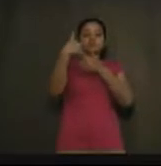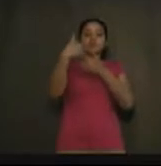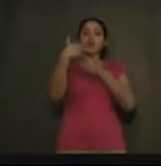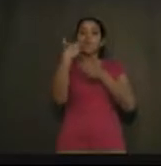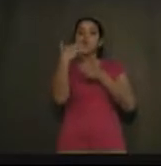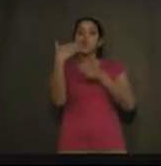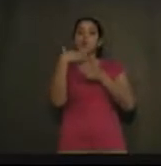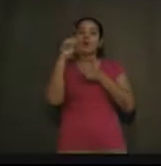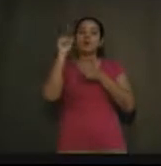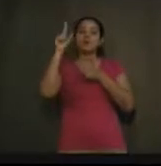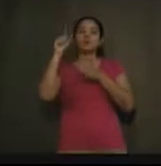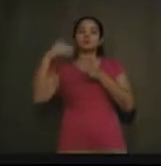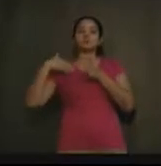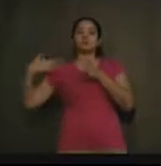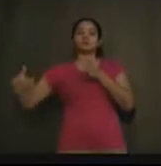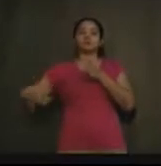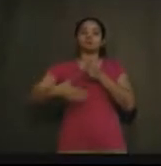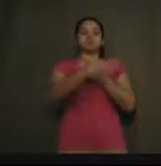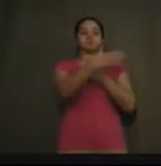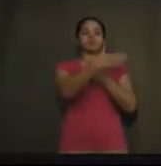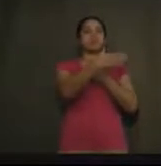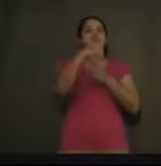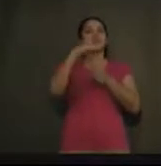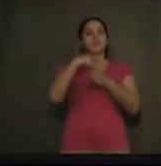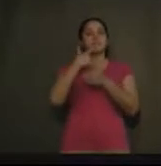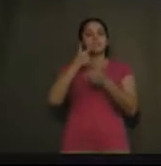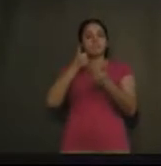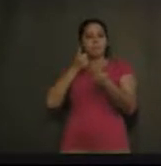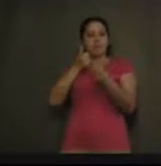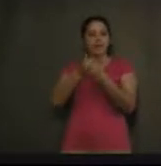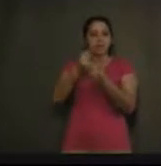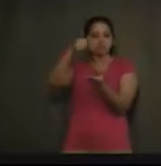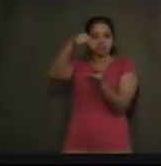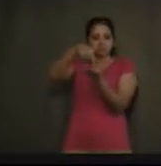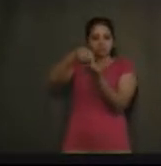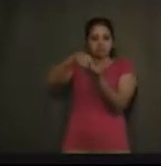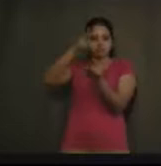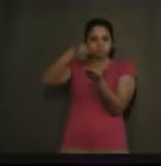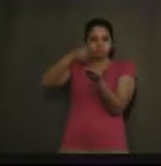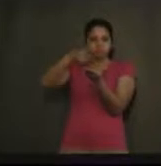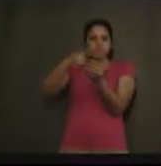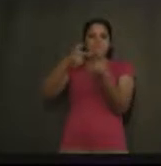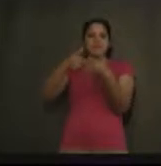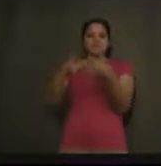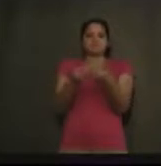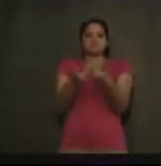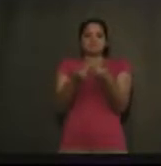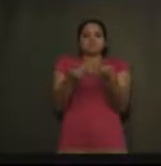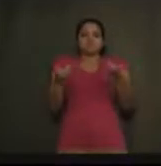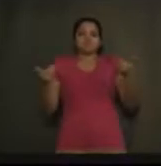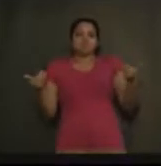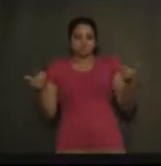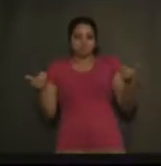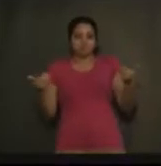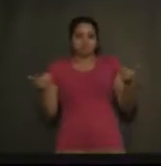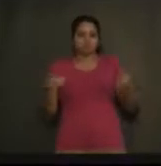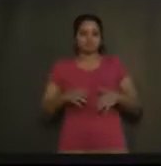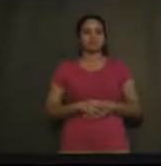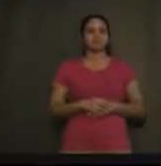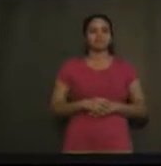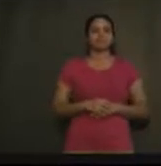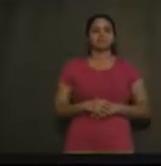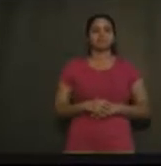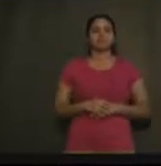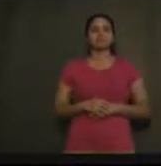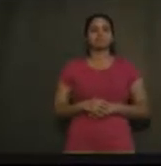que também se aproximam do ponto fixo, mas se nós andarmos para trás no tempo, se nós apontarmos para o passado. Então,